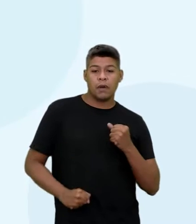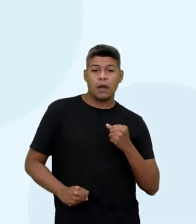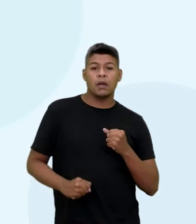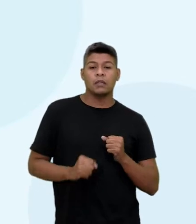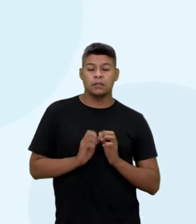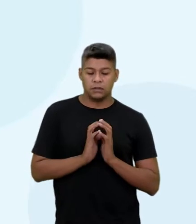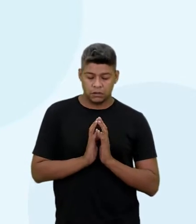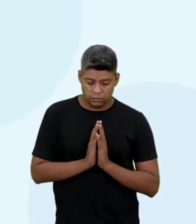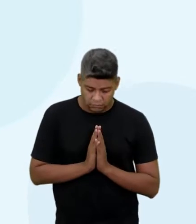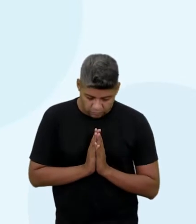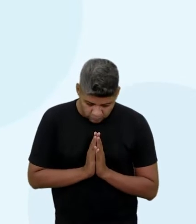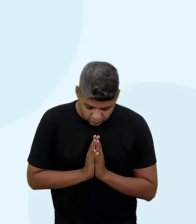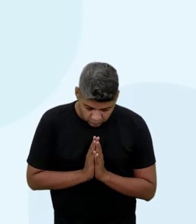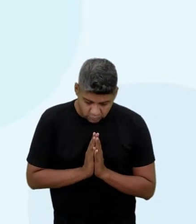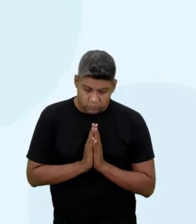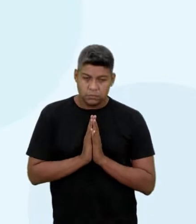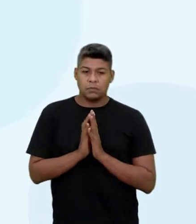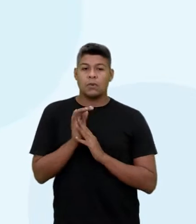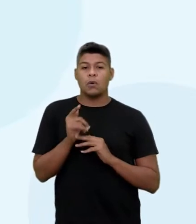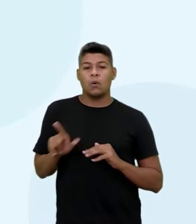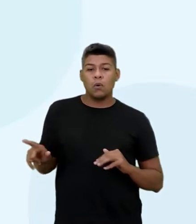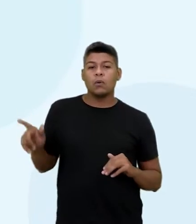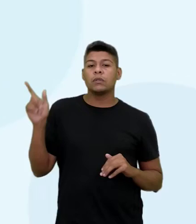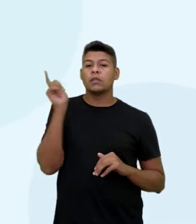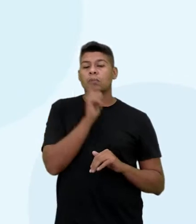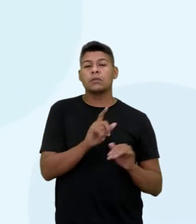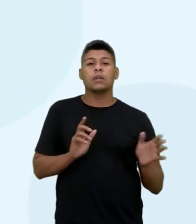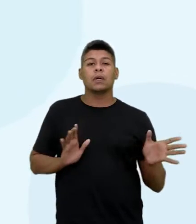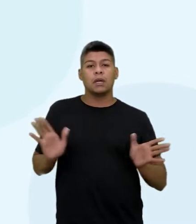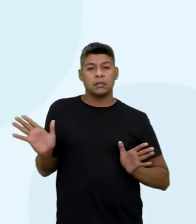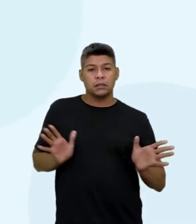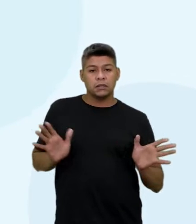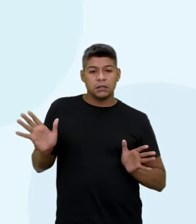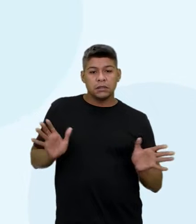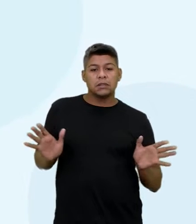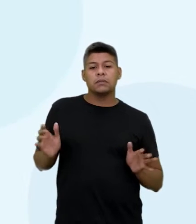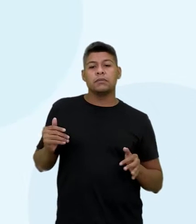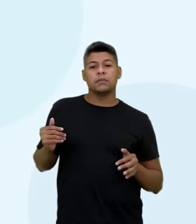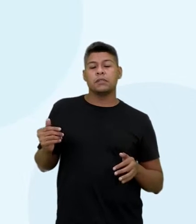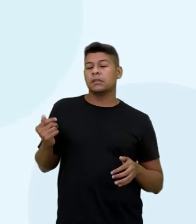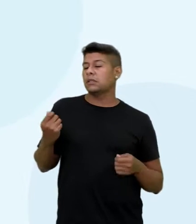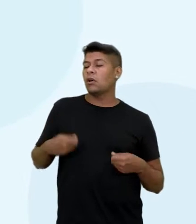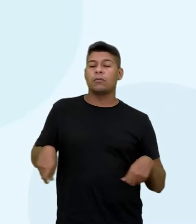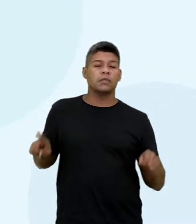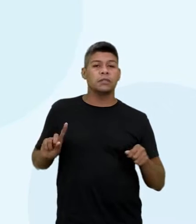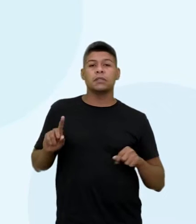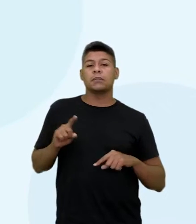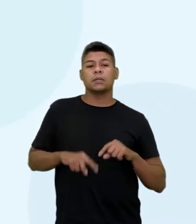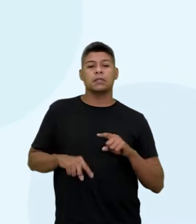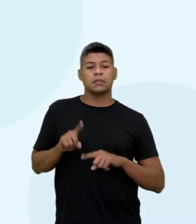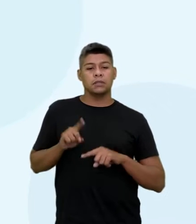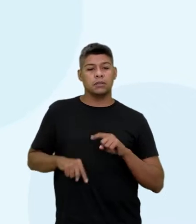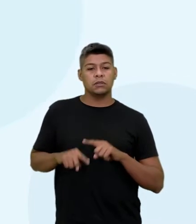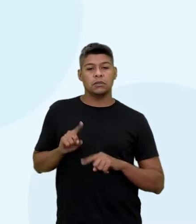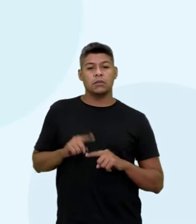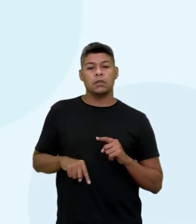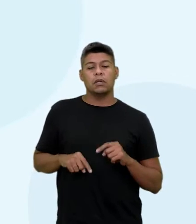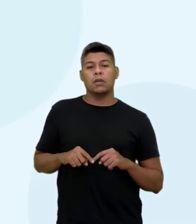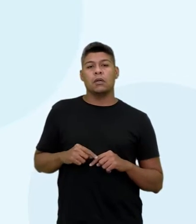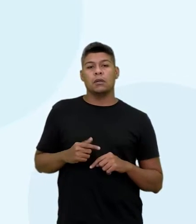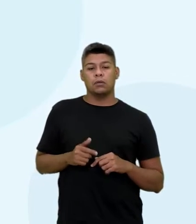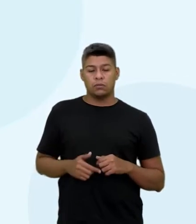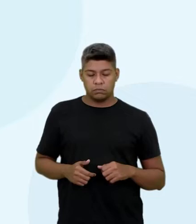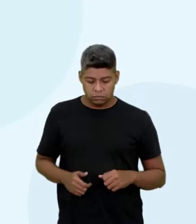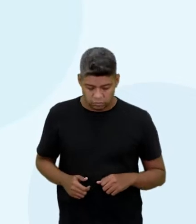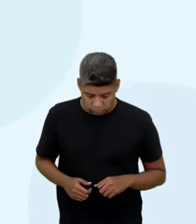especiais. Outros são mais acessíveis, dispensam equipamentos e os praticantes não se curvam diante do outro. Então essa